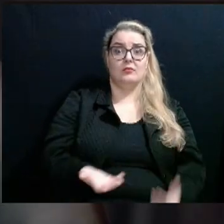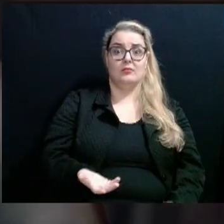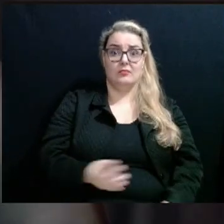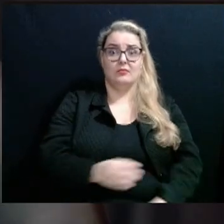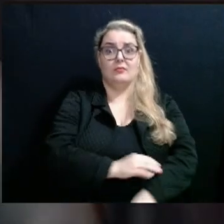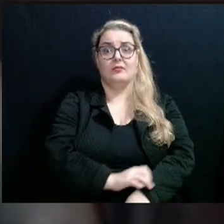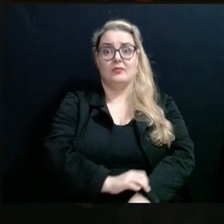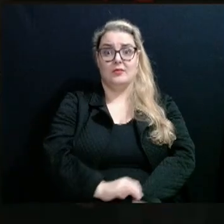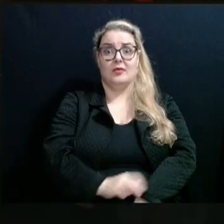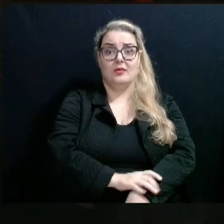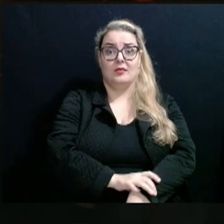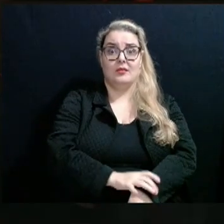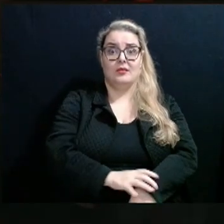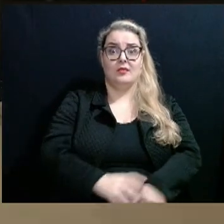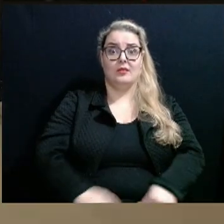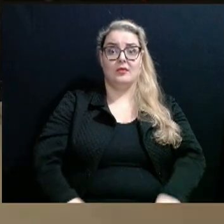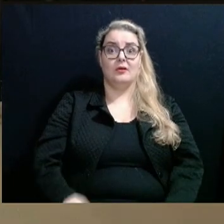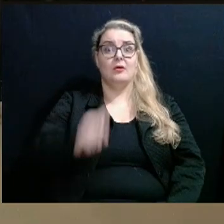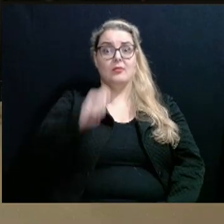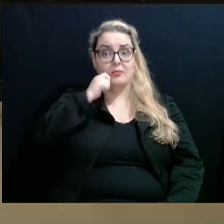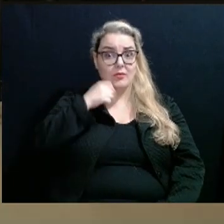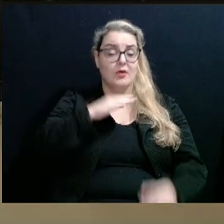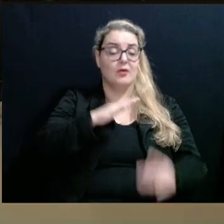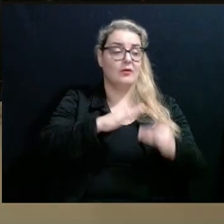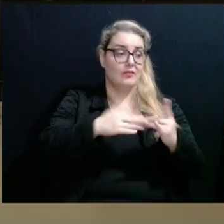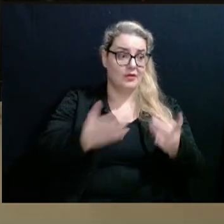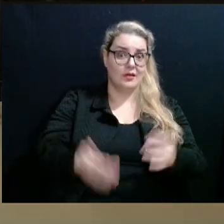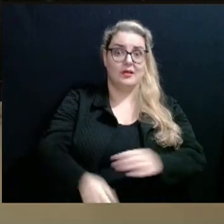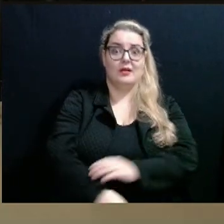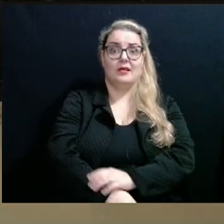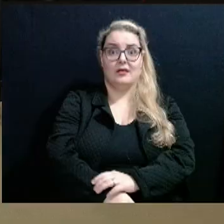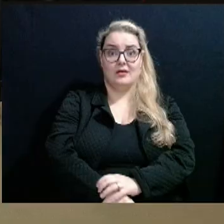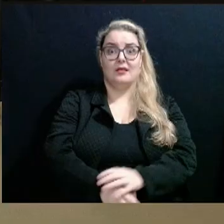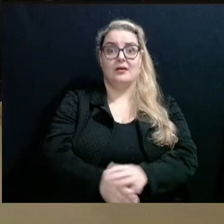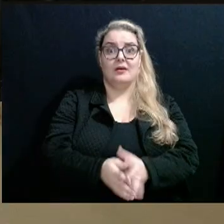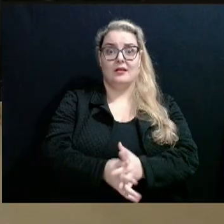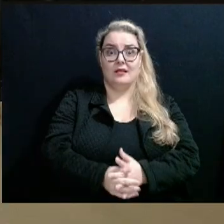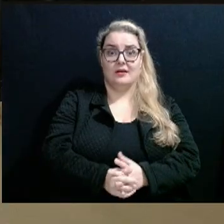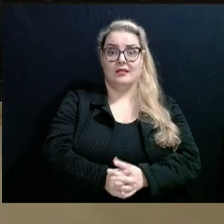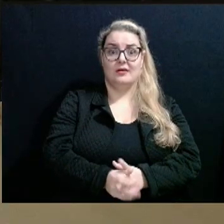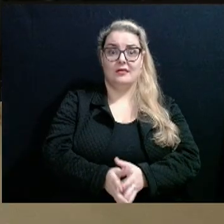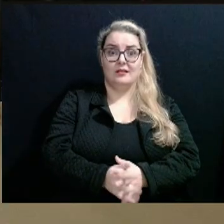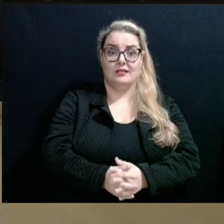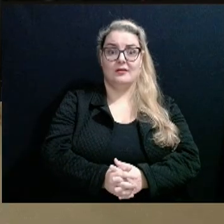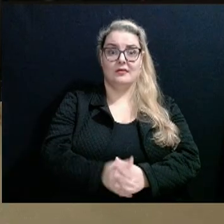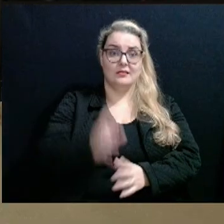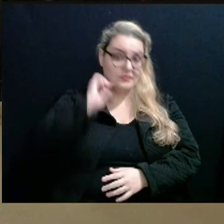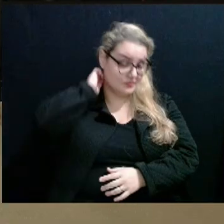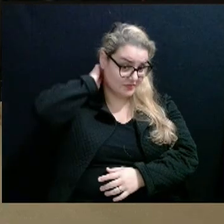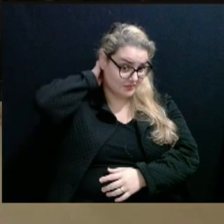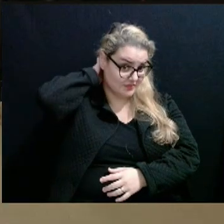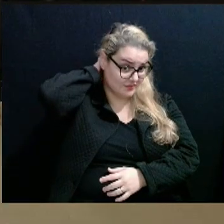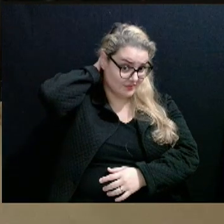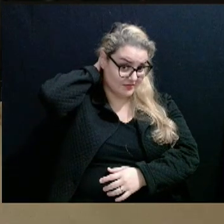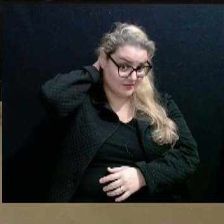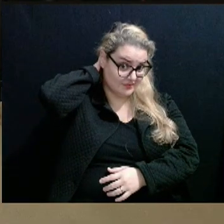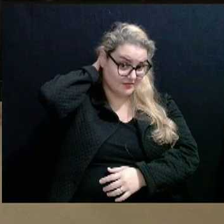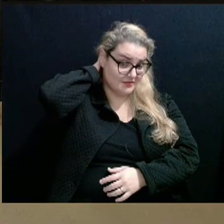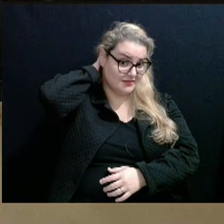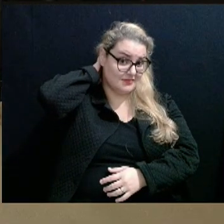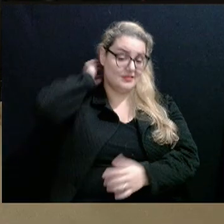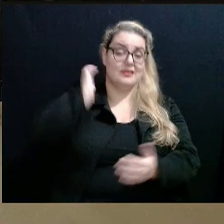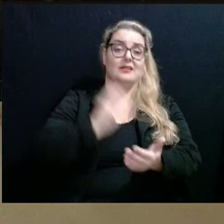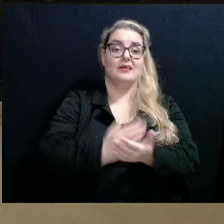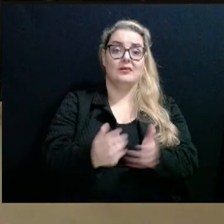aí. Gente, ai que bom. Ia ser difícil, e aí você começa a mostrar, falar para as pessoas, e ela se toca, né? O que você come?